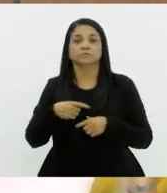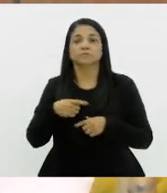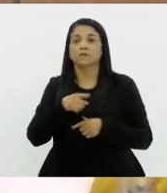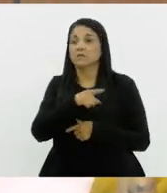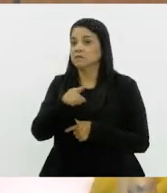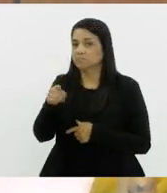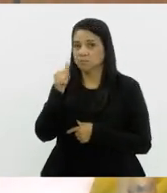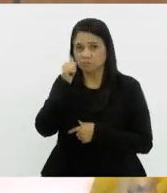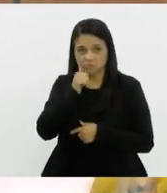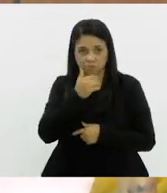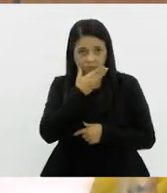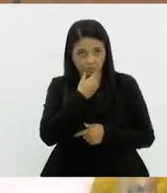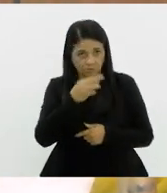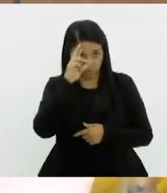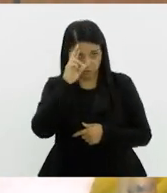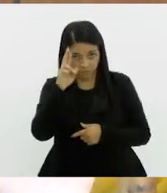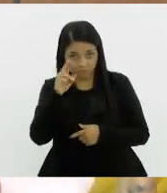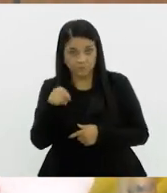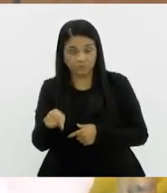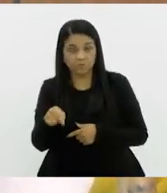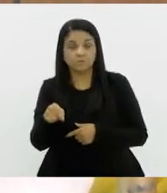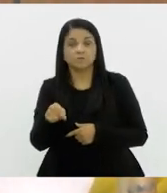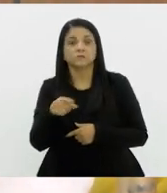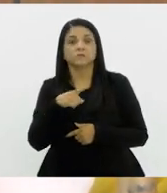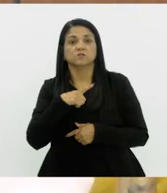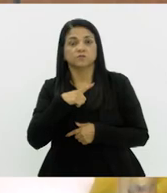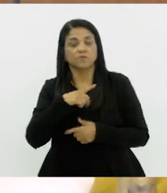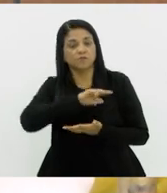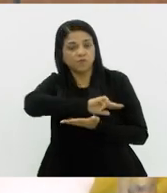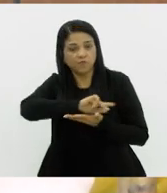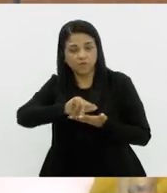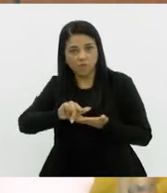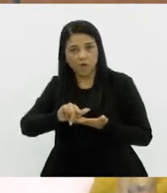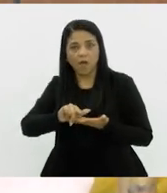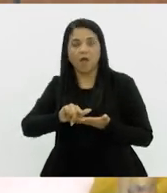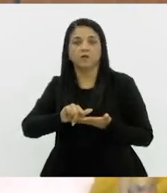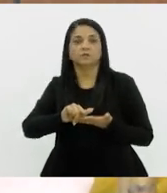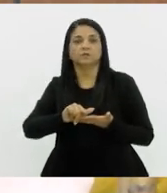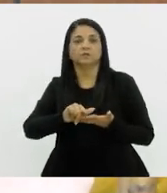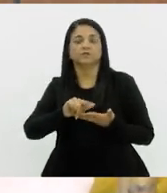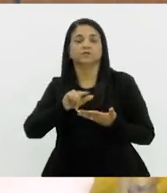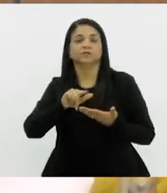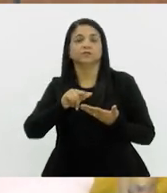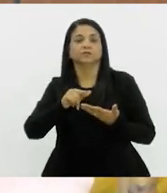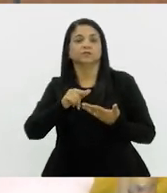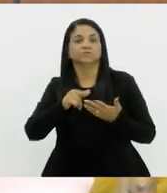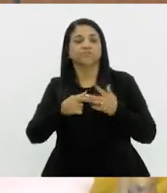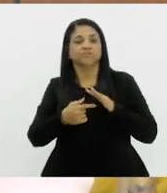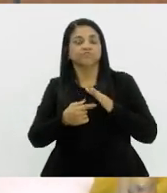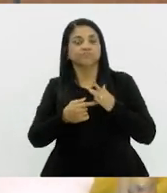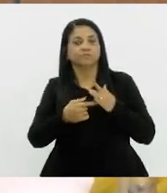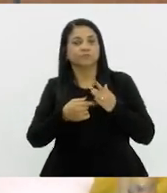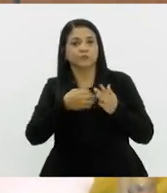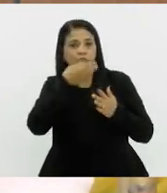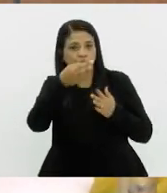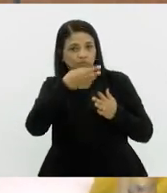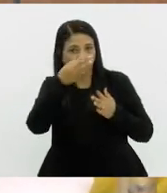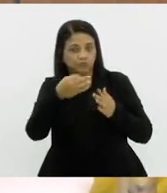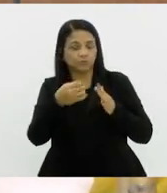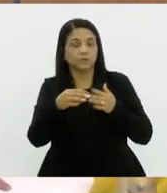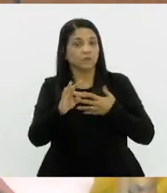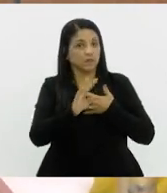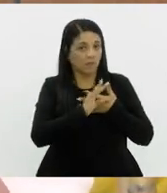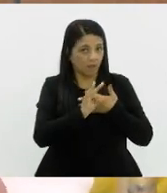senhoras e senhores que nós teríamos aqui vários argumentos, inclusive de ordem técnica, a ser apresentado, conforme o